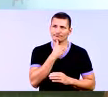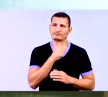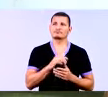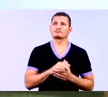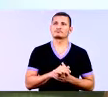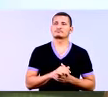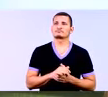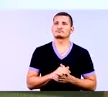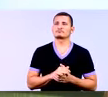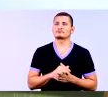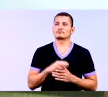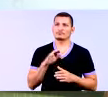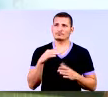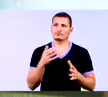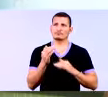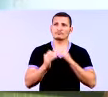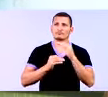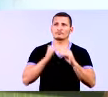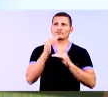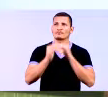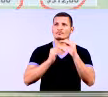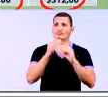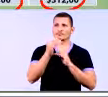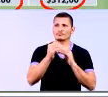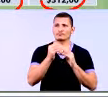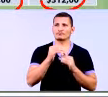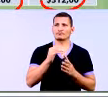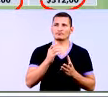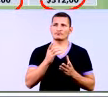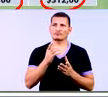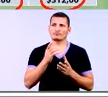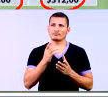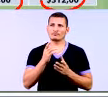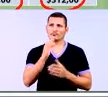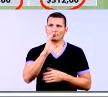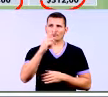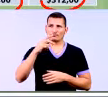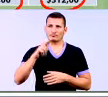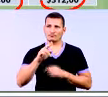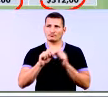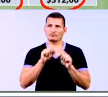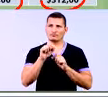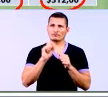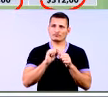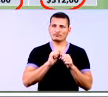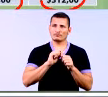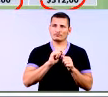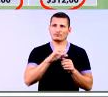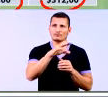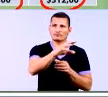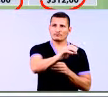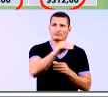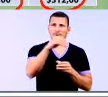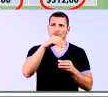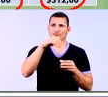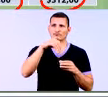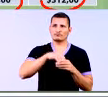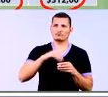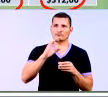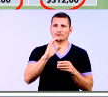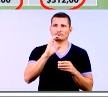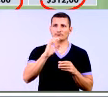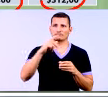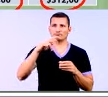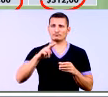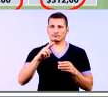RAM. Então a evolução dos processadores, o que fizeram? Trouxeram memórias para dentro do processador. Então essa memória